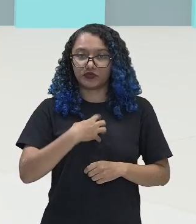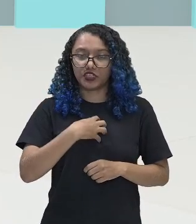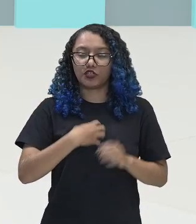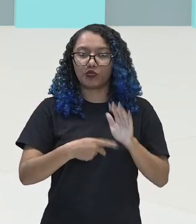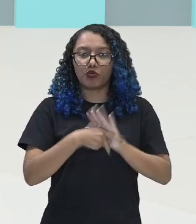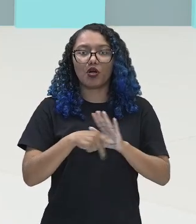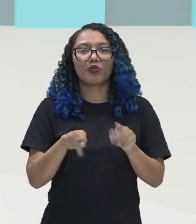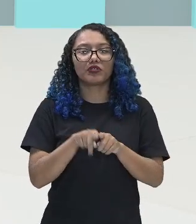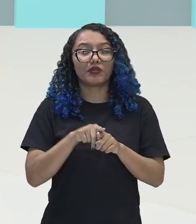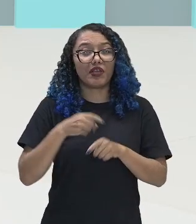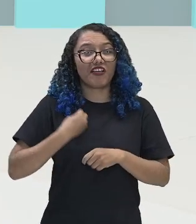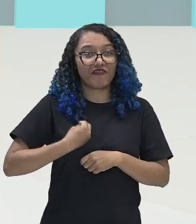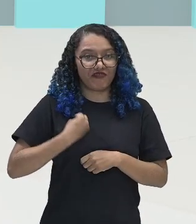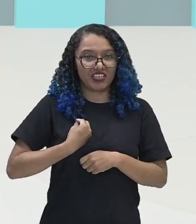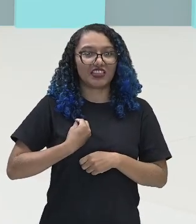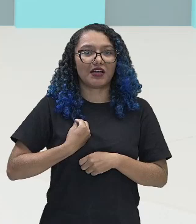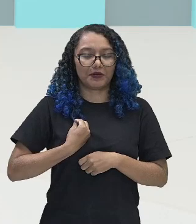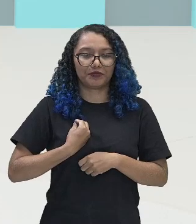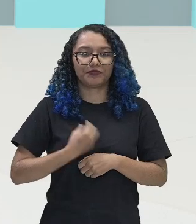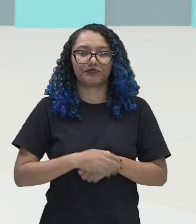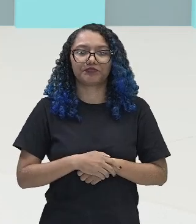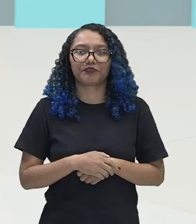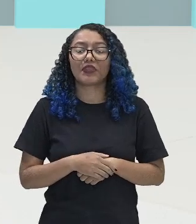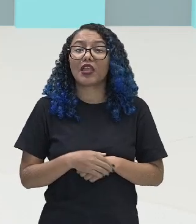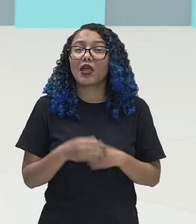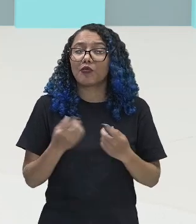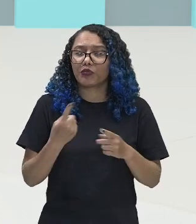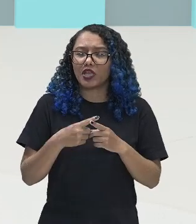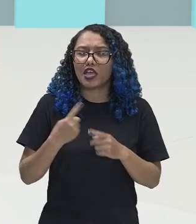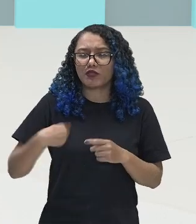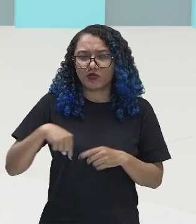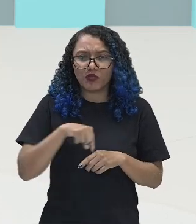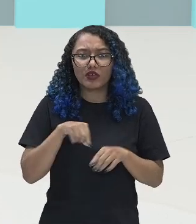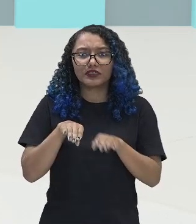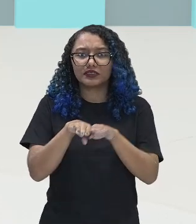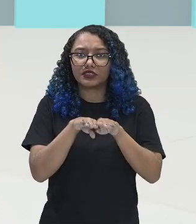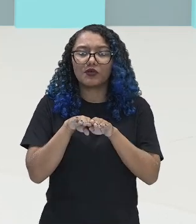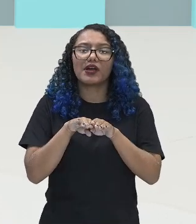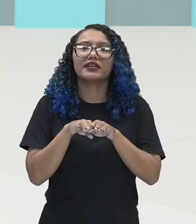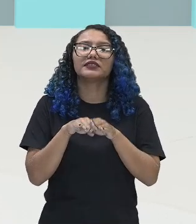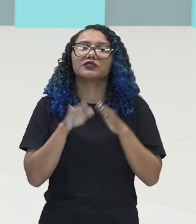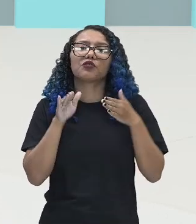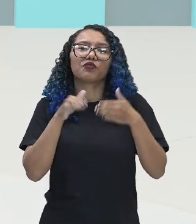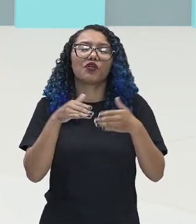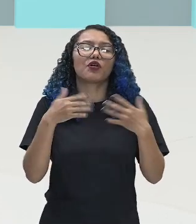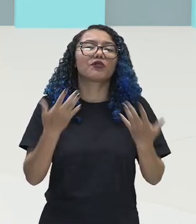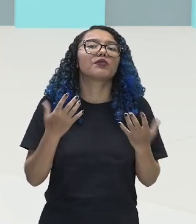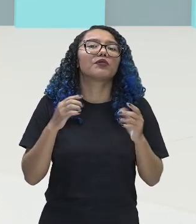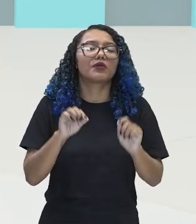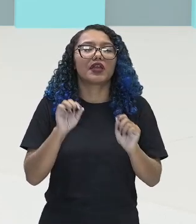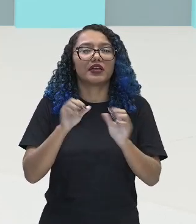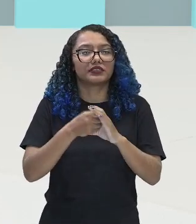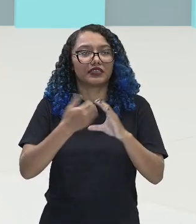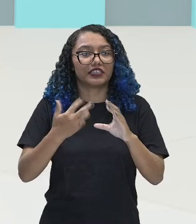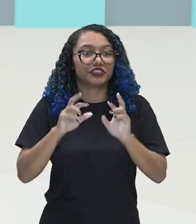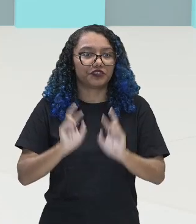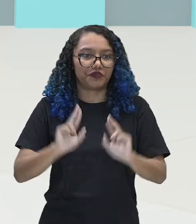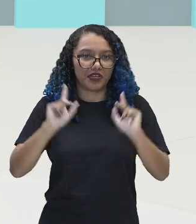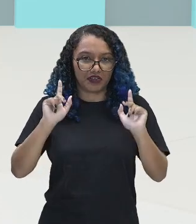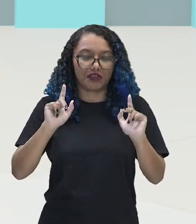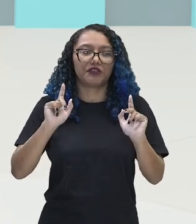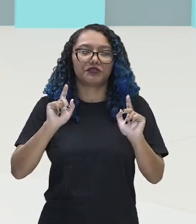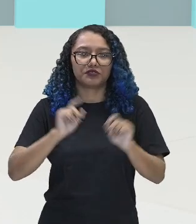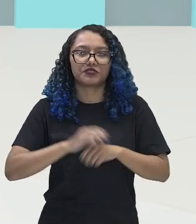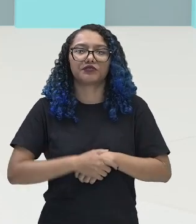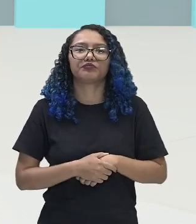estão aqui. Porque somos iguais nas diferenças. A gente já vai entender isso. Continuando, o